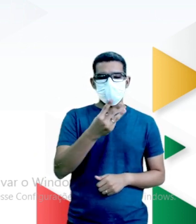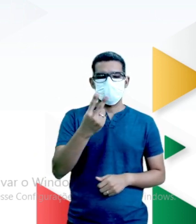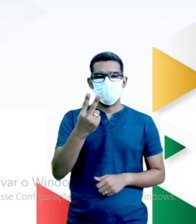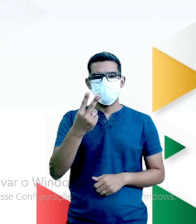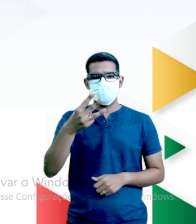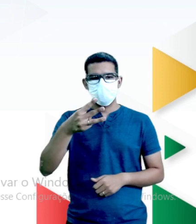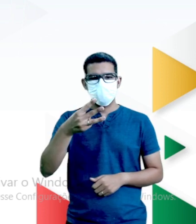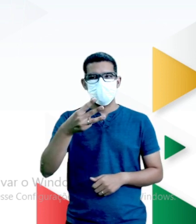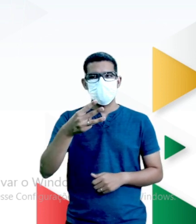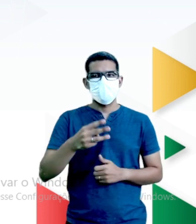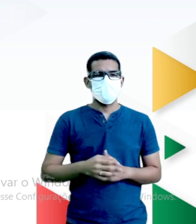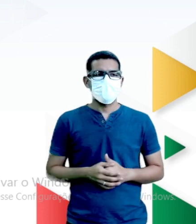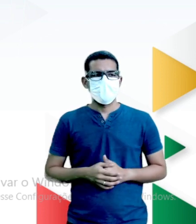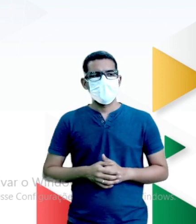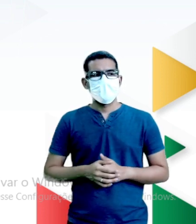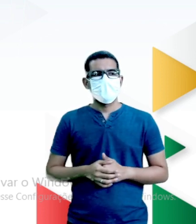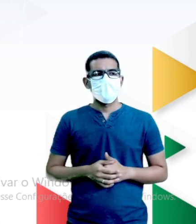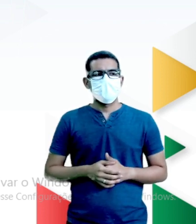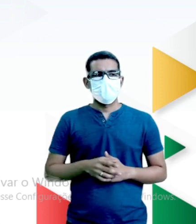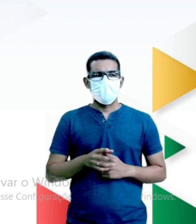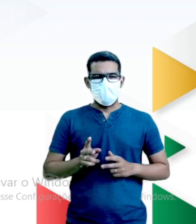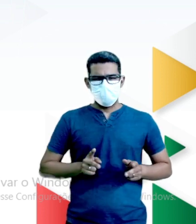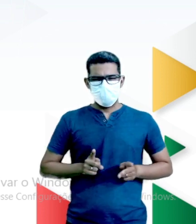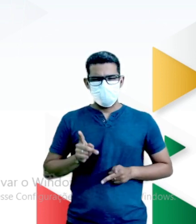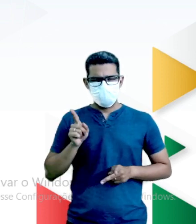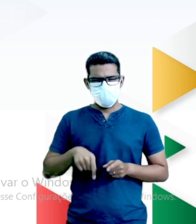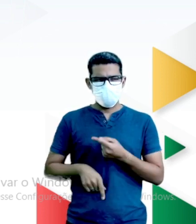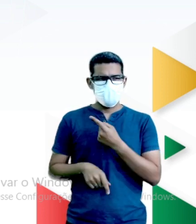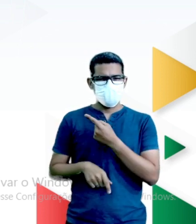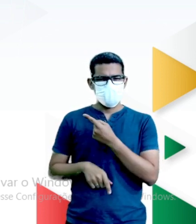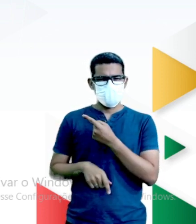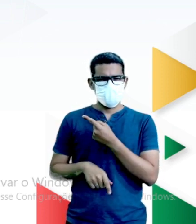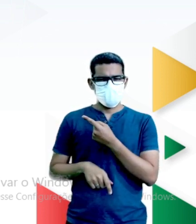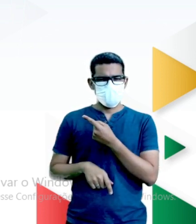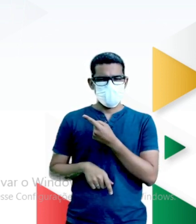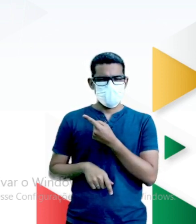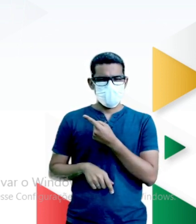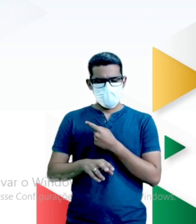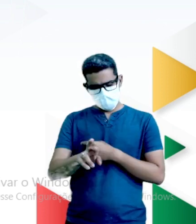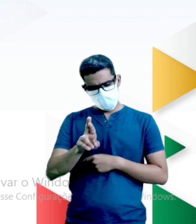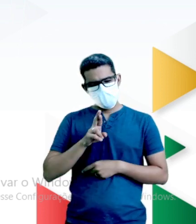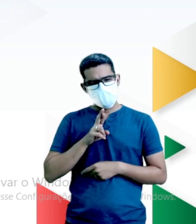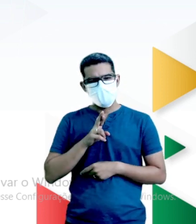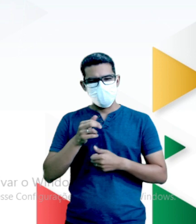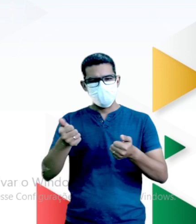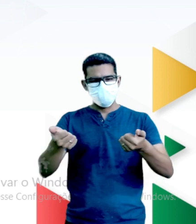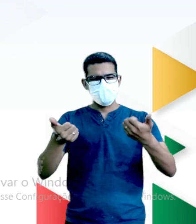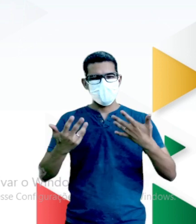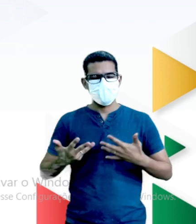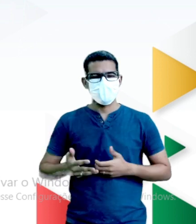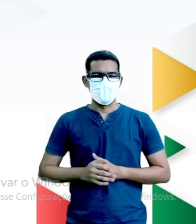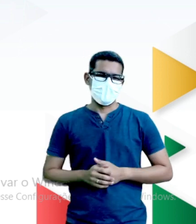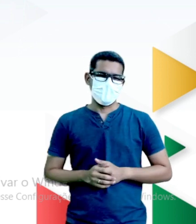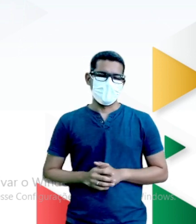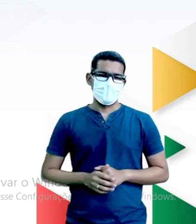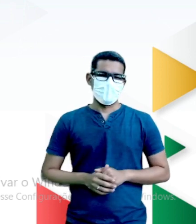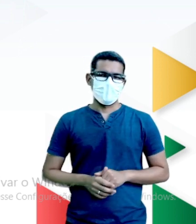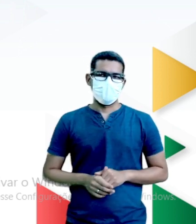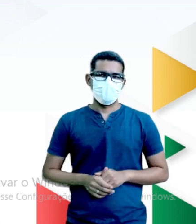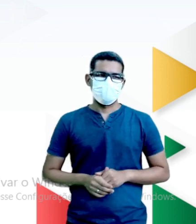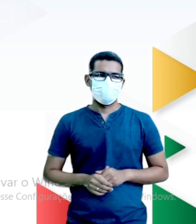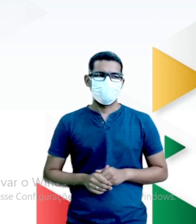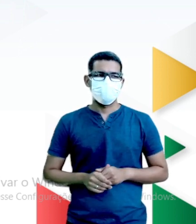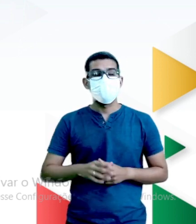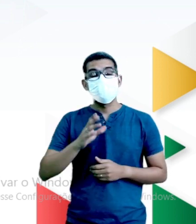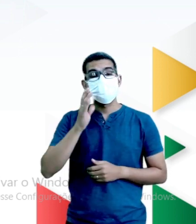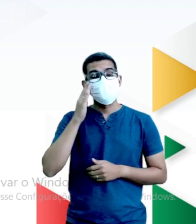323, que é 323, é primo? Justifique sua resposta. Vamos saber se ele é? Primeiro eu tenho que saber se ele